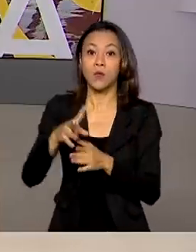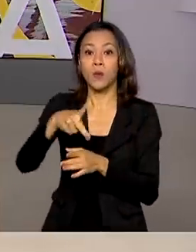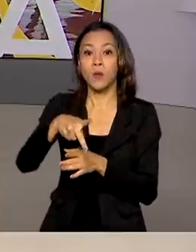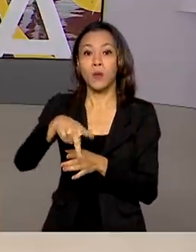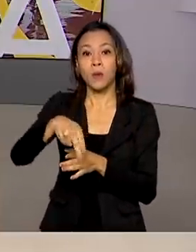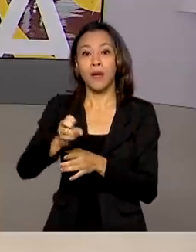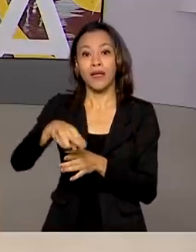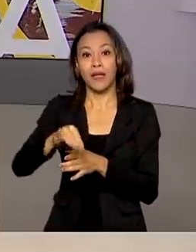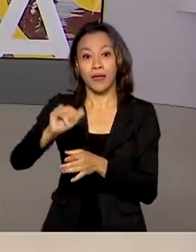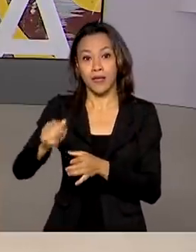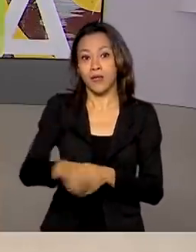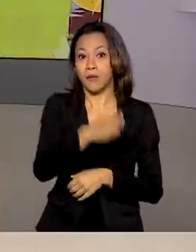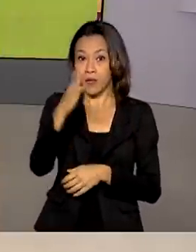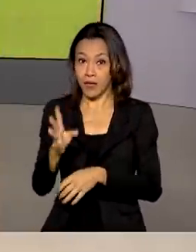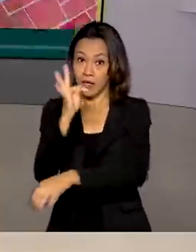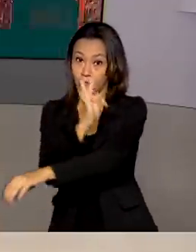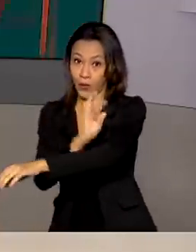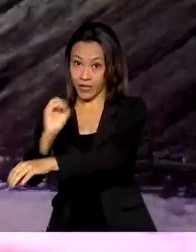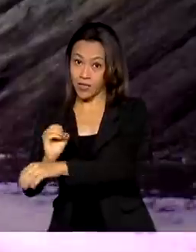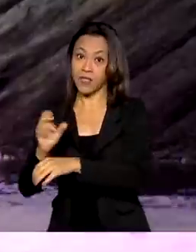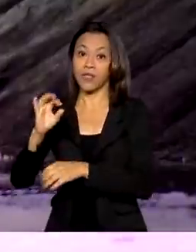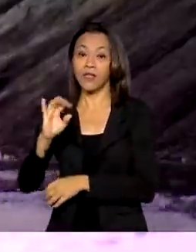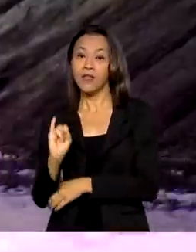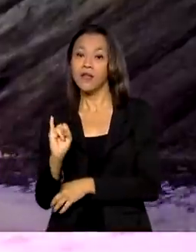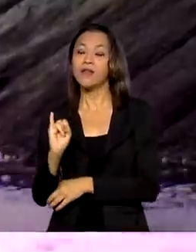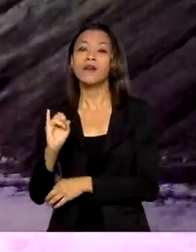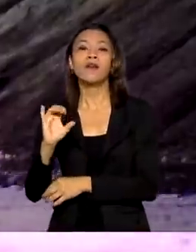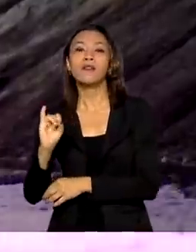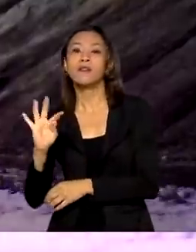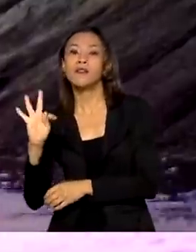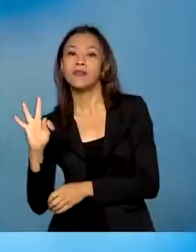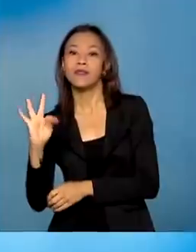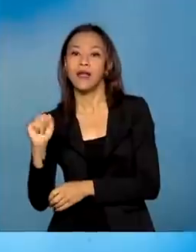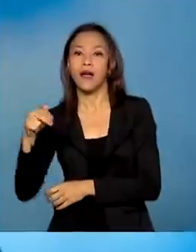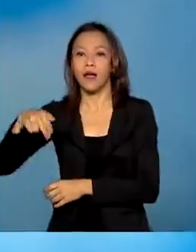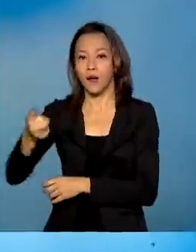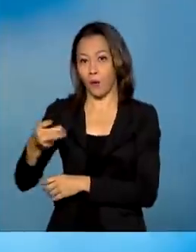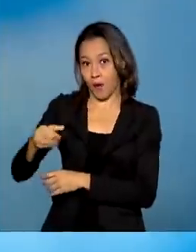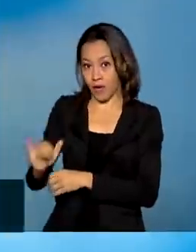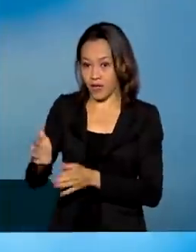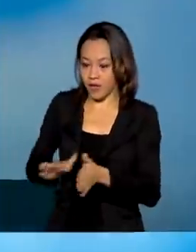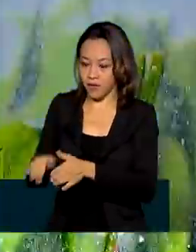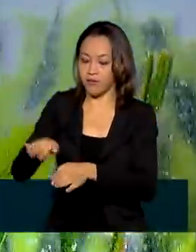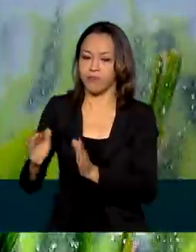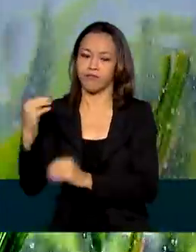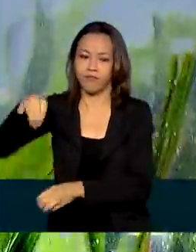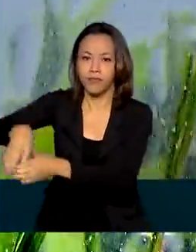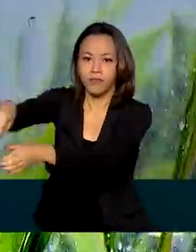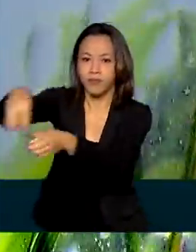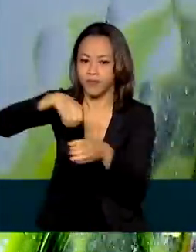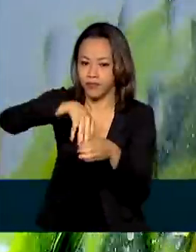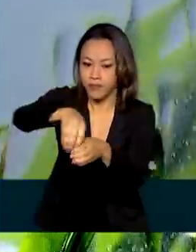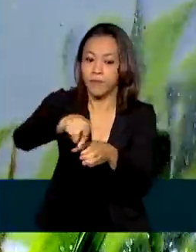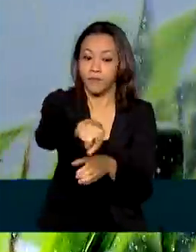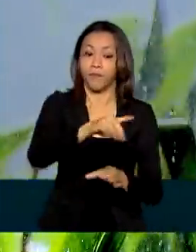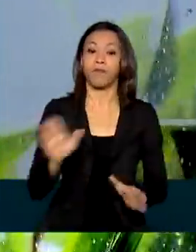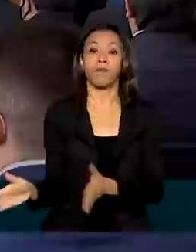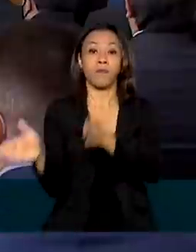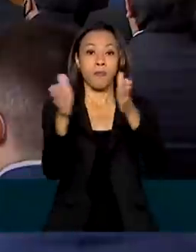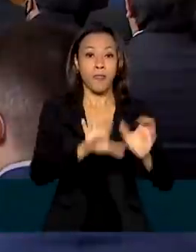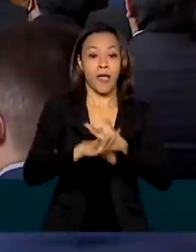Tocantins e Taquari a garantir a qualidade da água disponível para consumo e para o setor